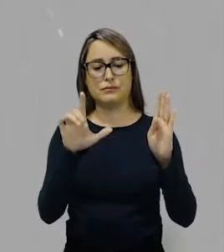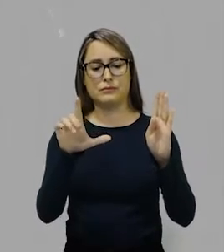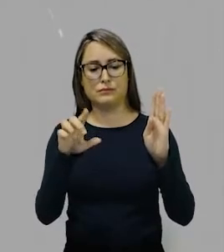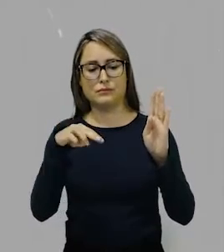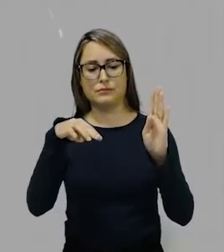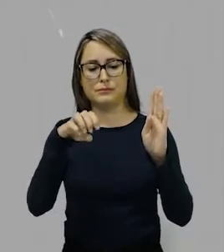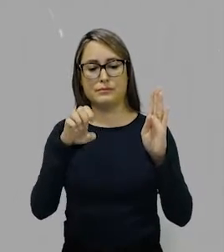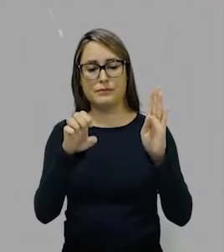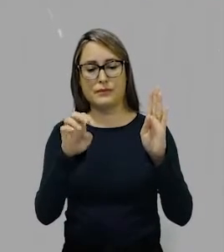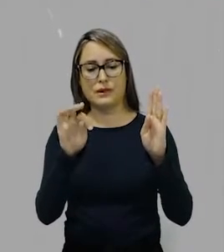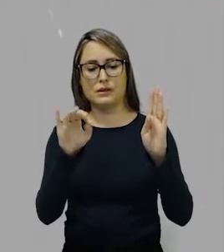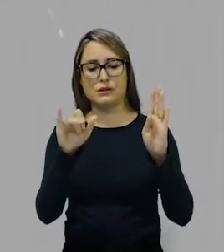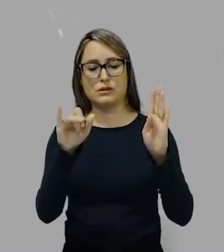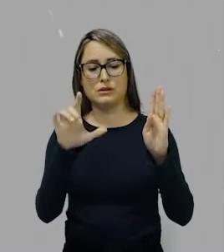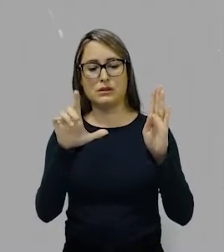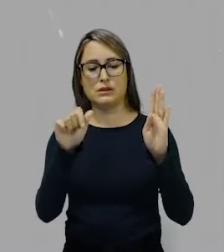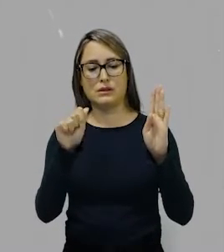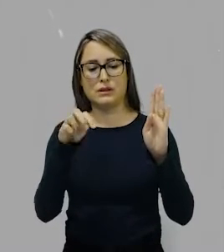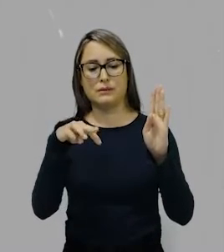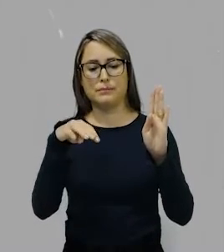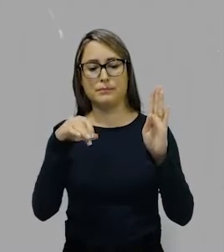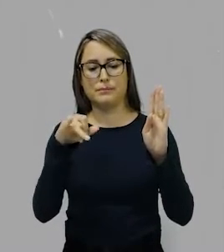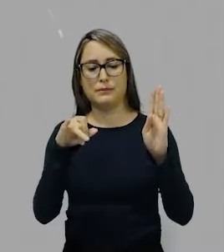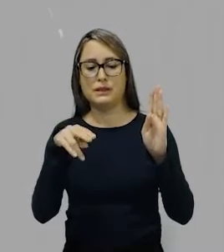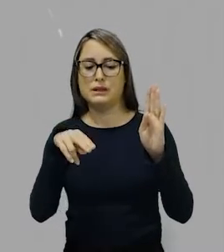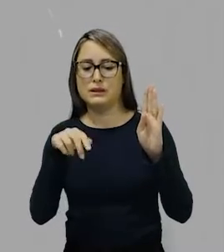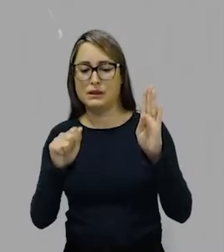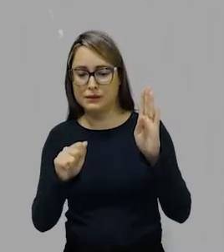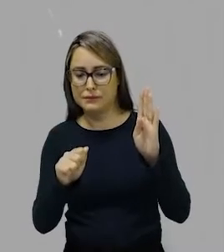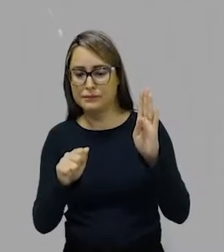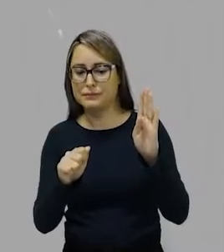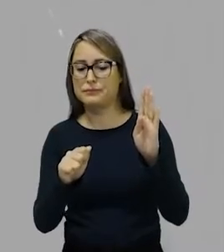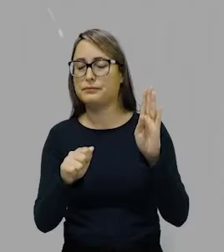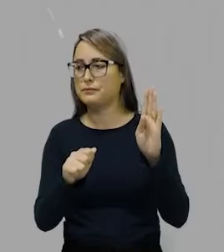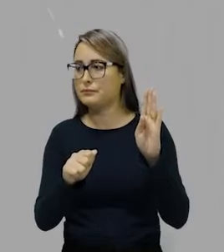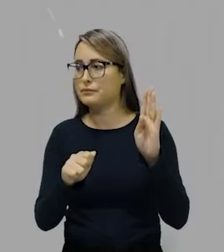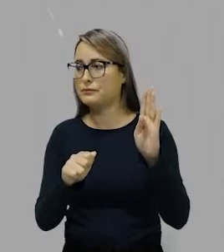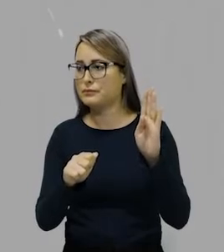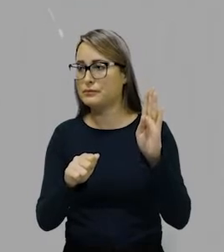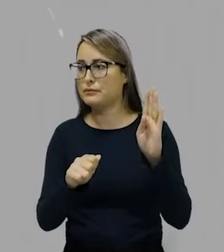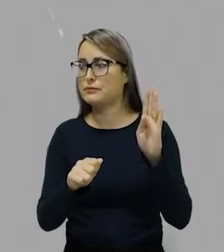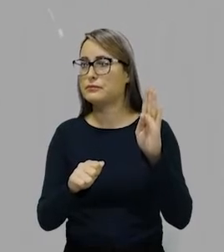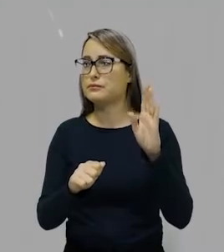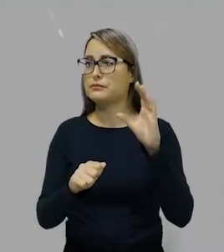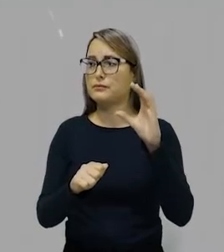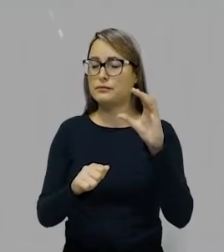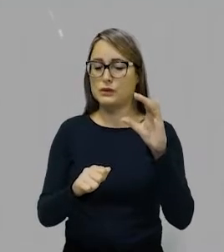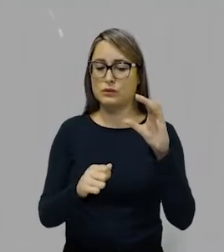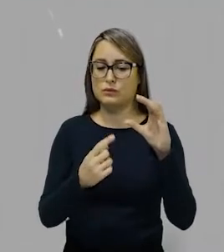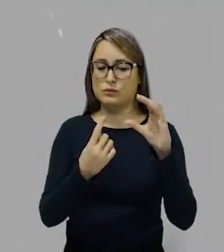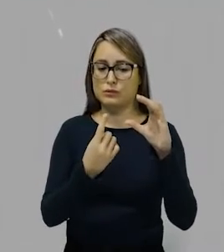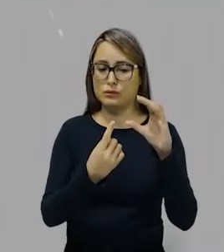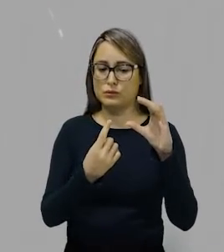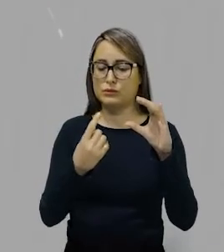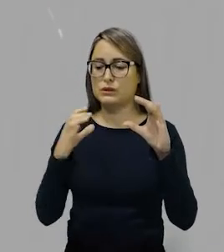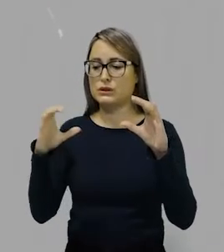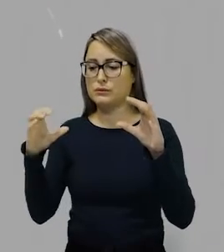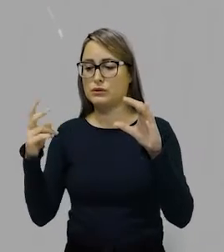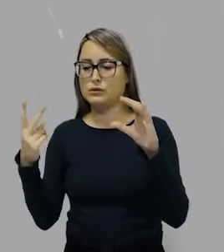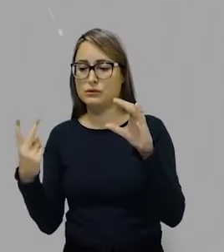butil-metilamina. Quer dizer que aqui nós vamos ter o nitrogênio agora entre o carbono 1 e o carbono